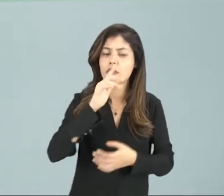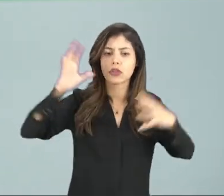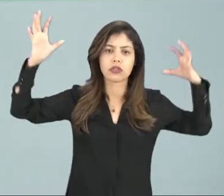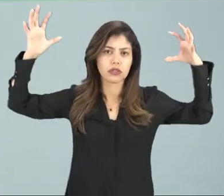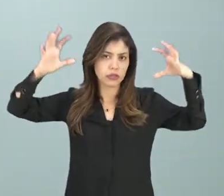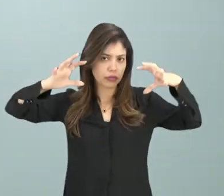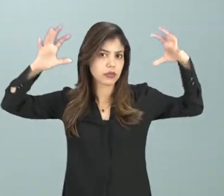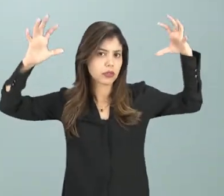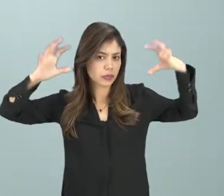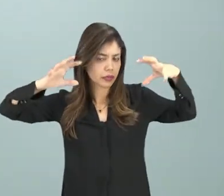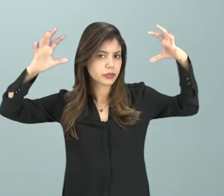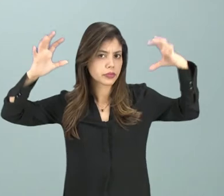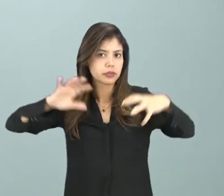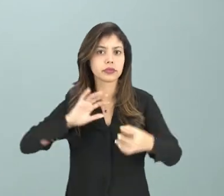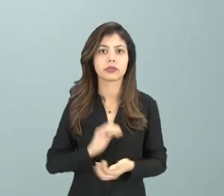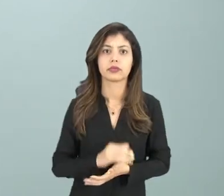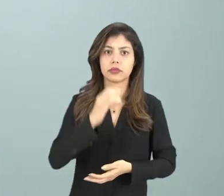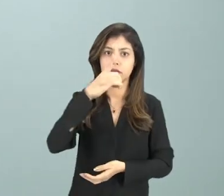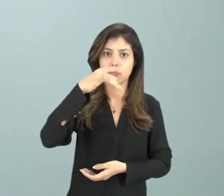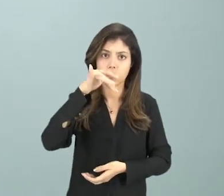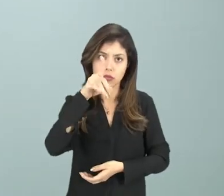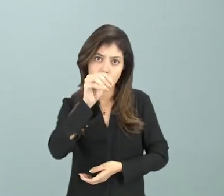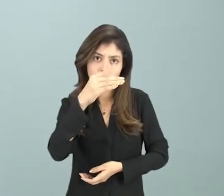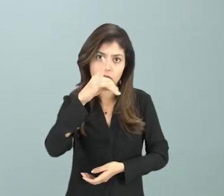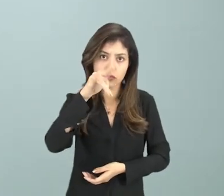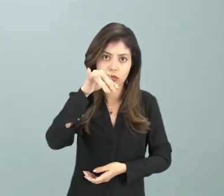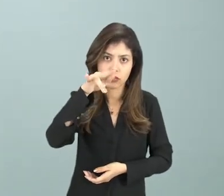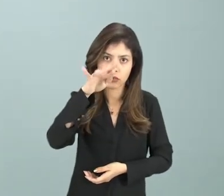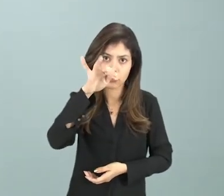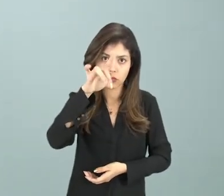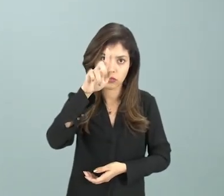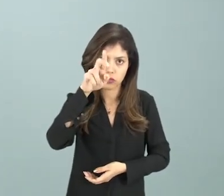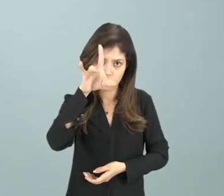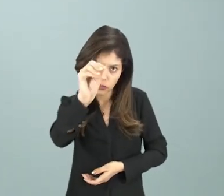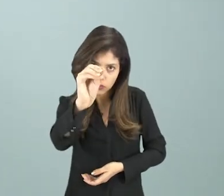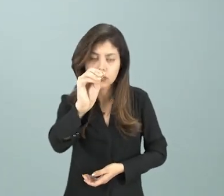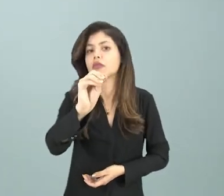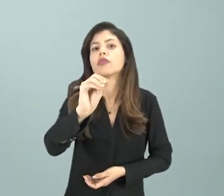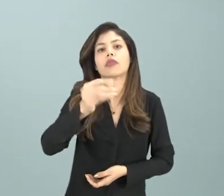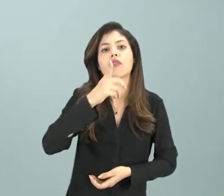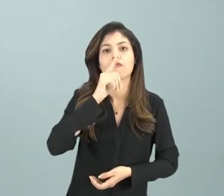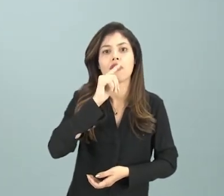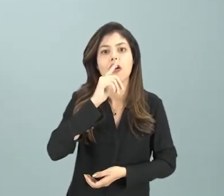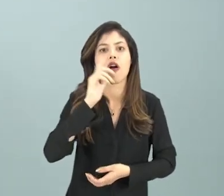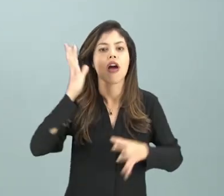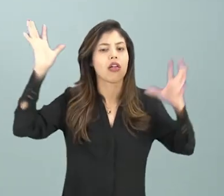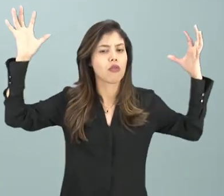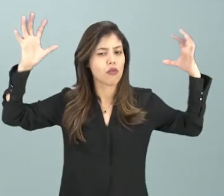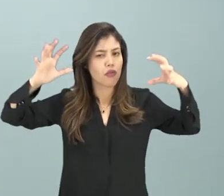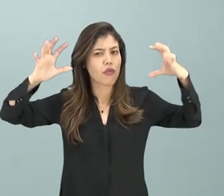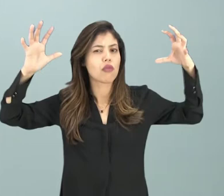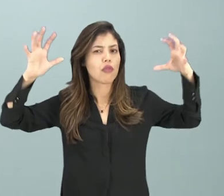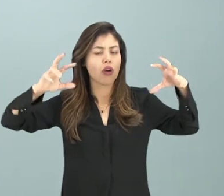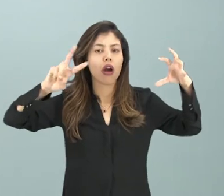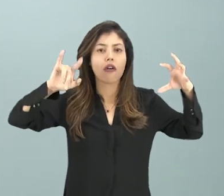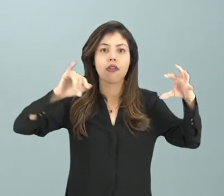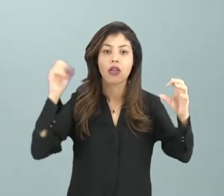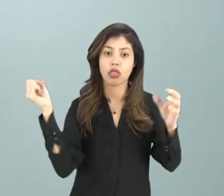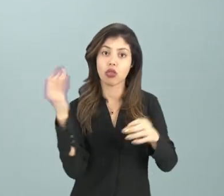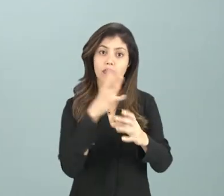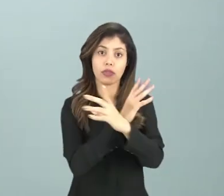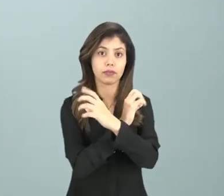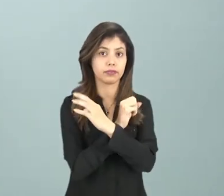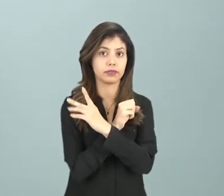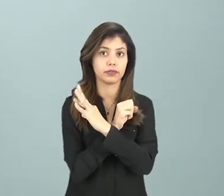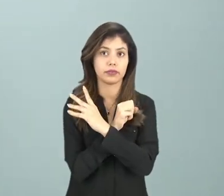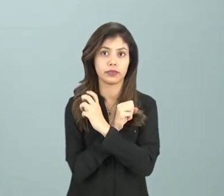chuva então óxidos de enxofre e nitrogênio reagindo com a água da chuva irão formar ácidos